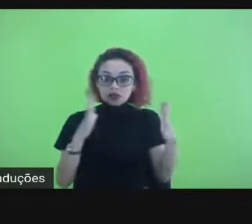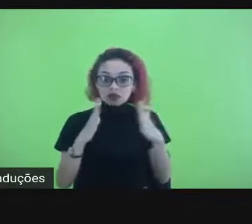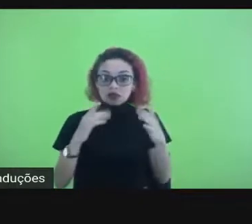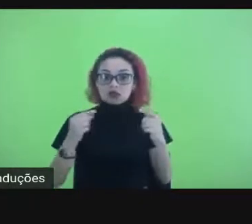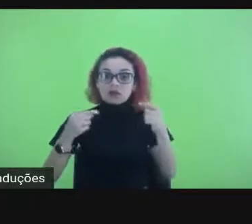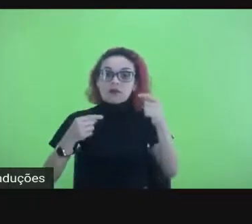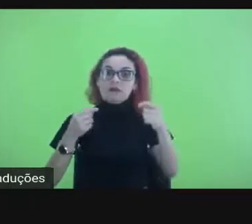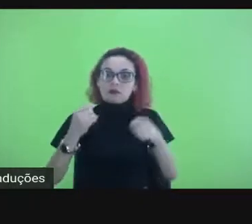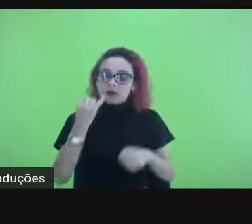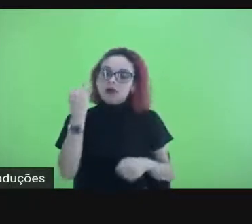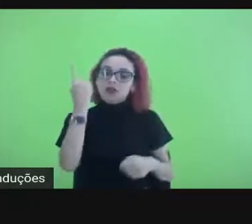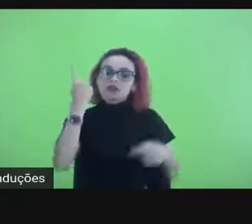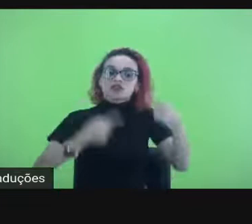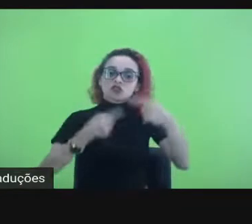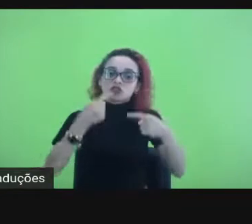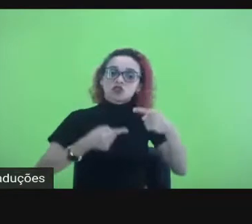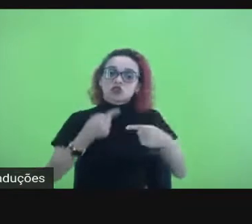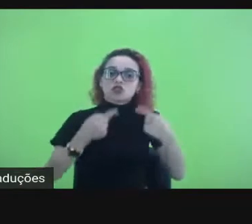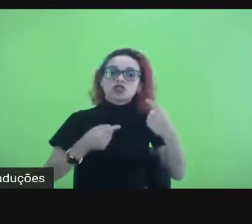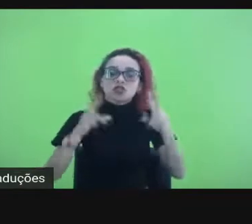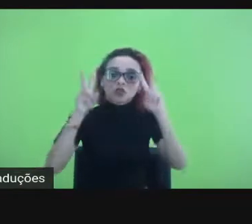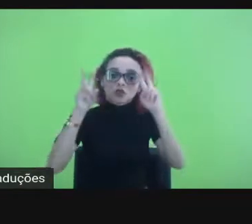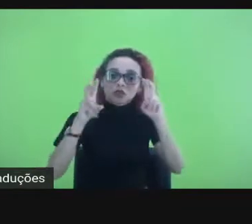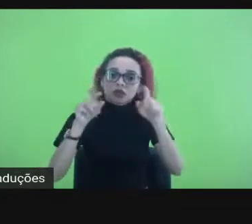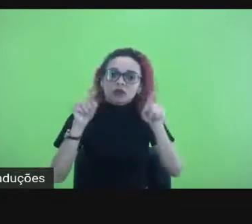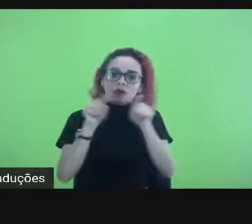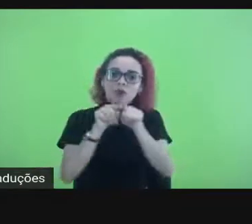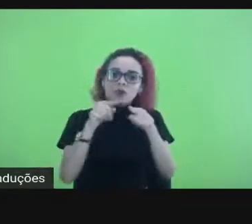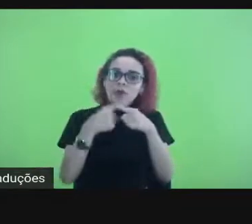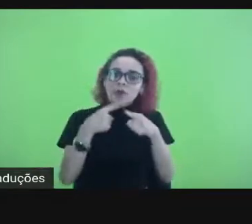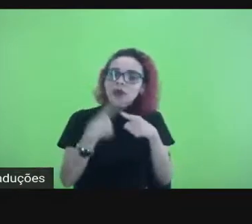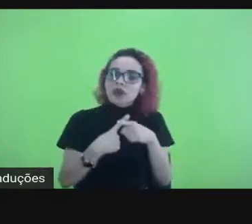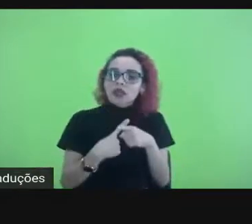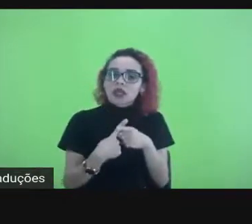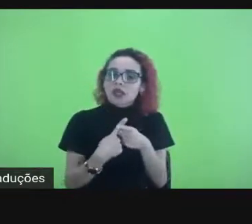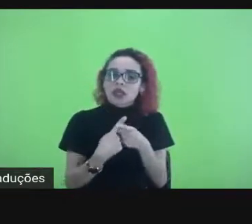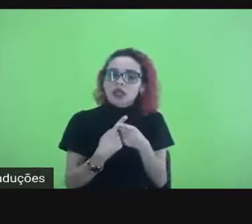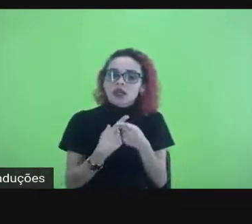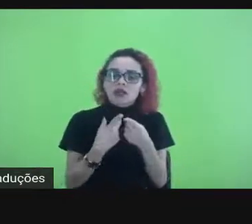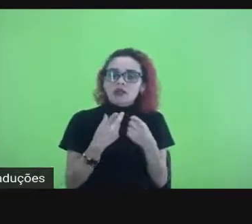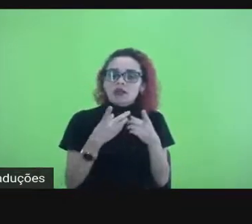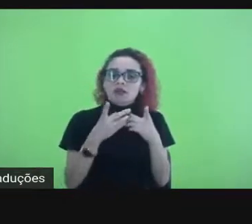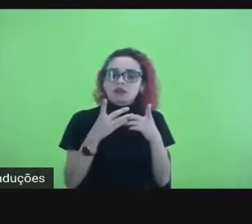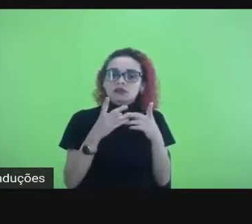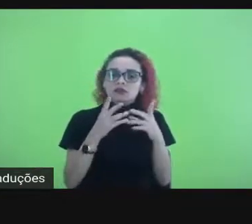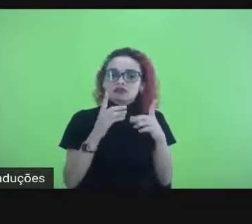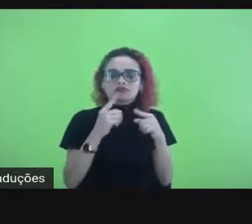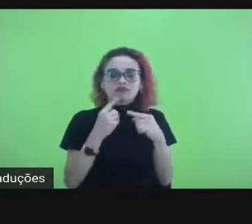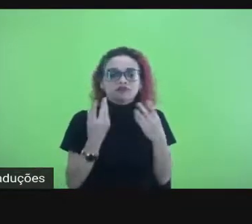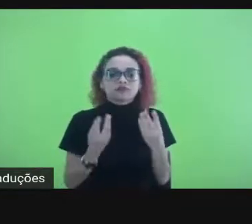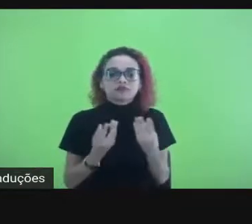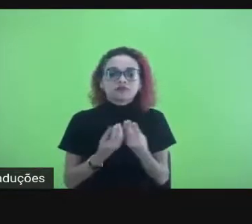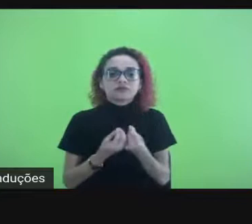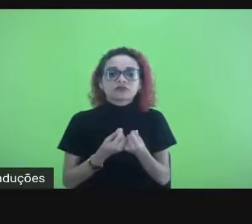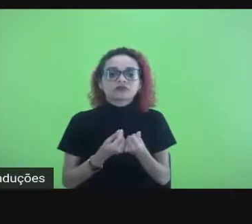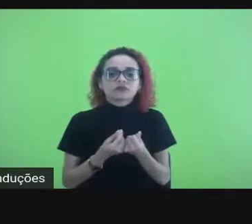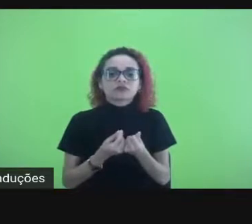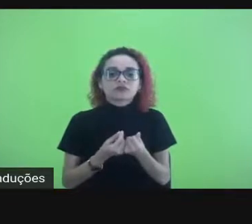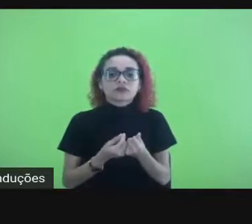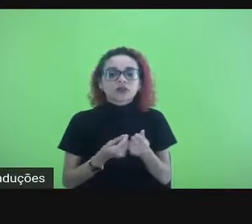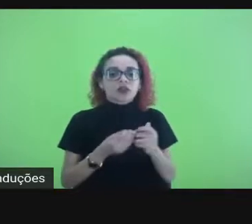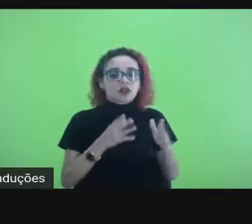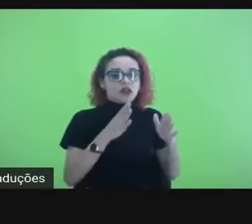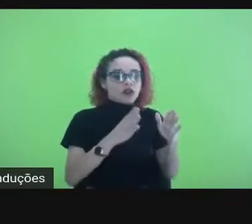vive uma naturalização, né, dos grandes deslocamentos em condições muito